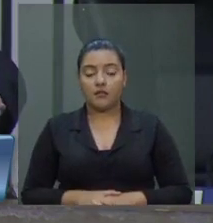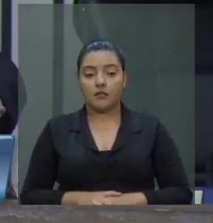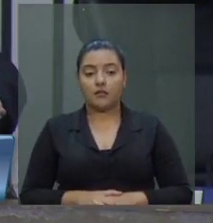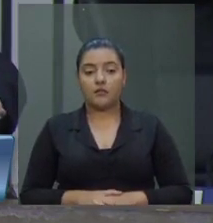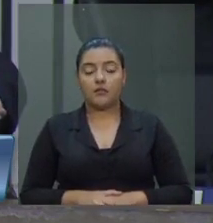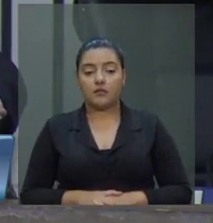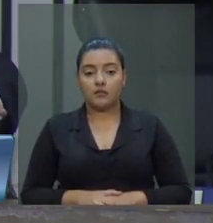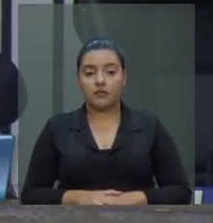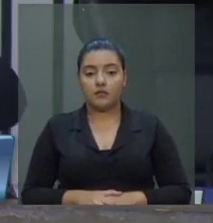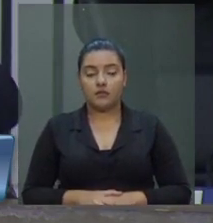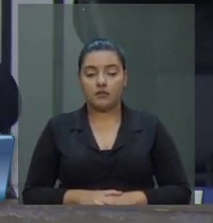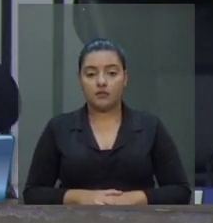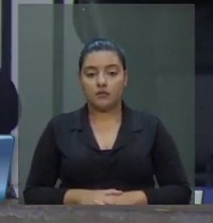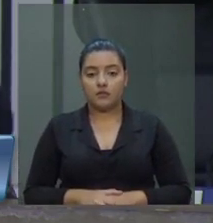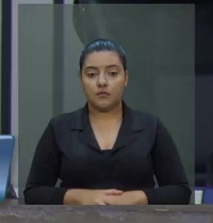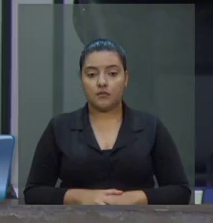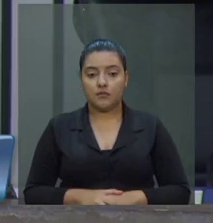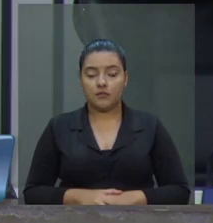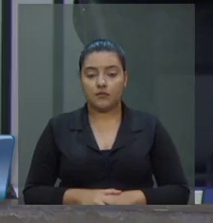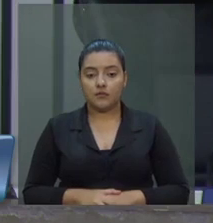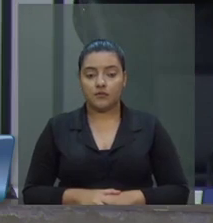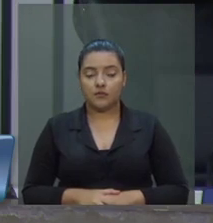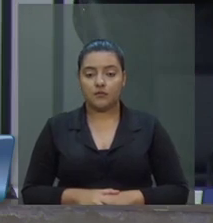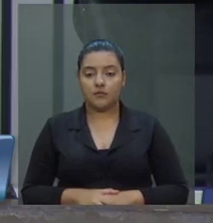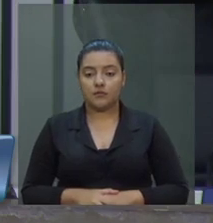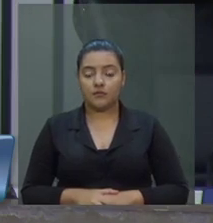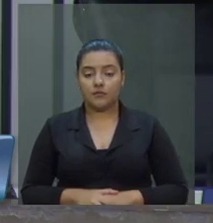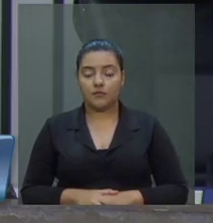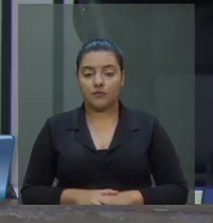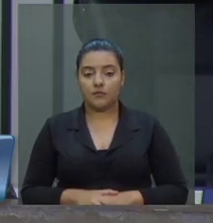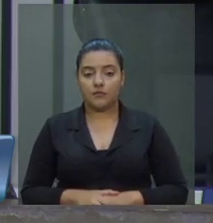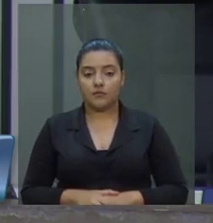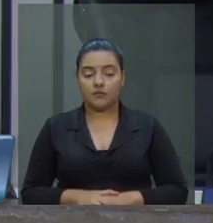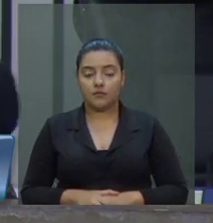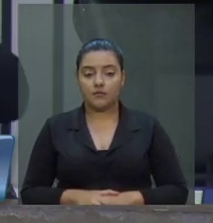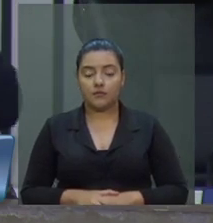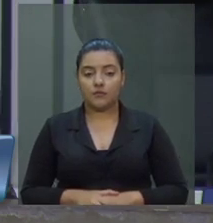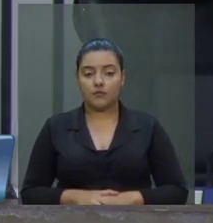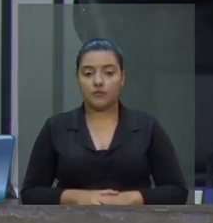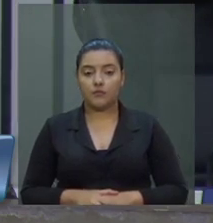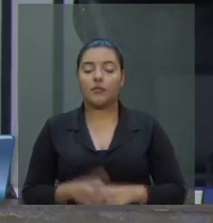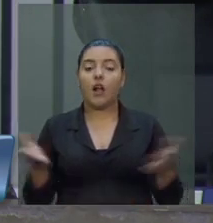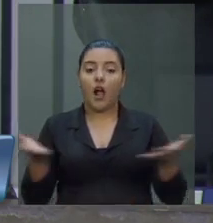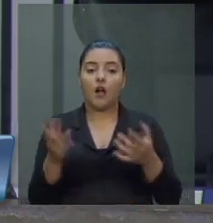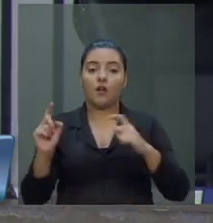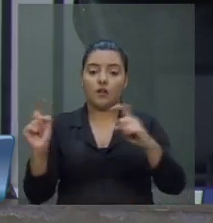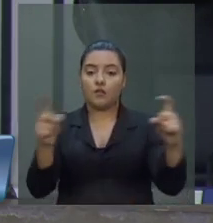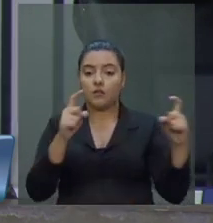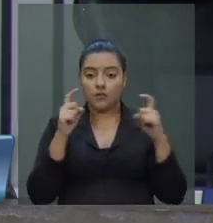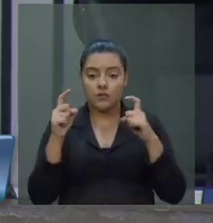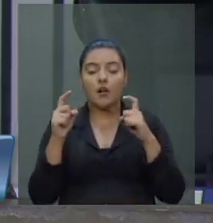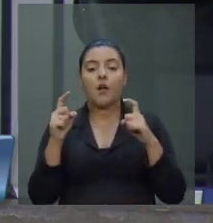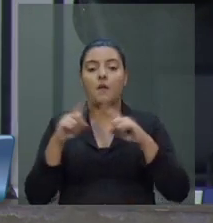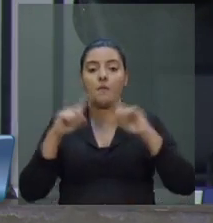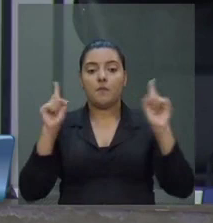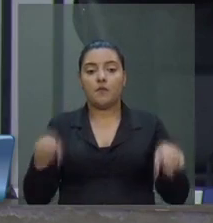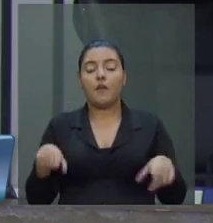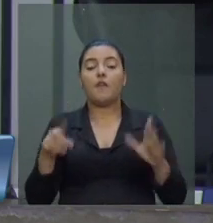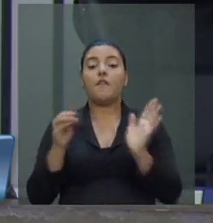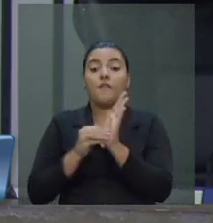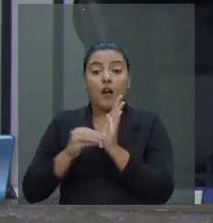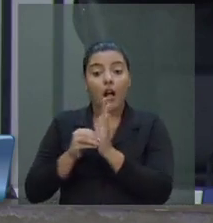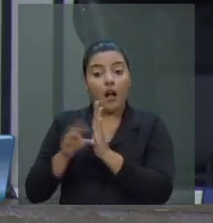Vossa Excelência pediu destaque. Eu já ia deixar isso explícito. Então, em discussão, as matérias,